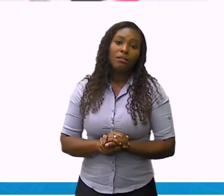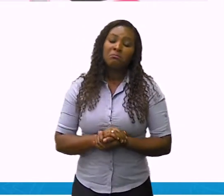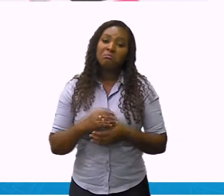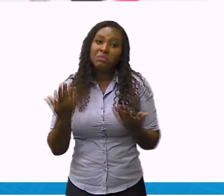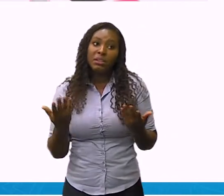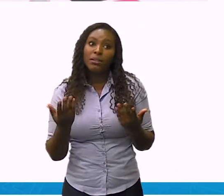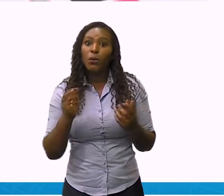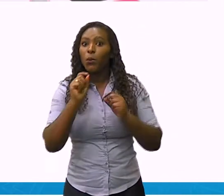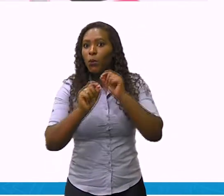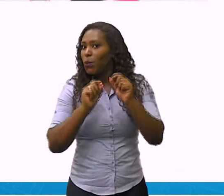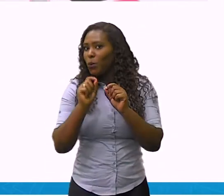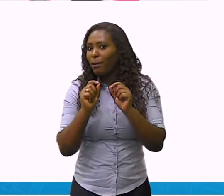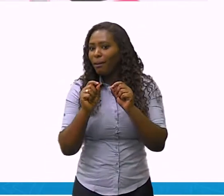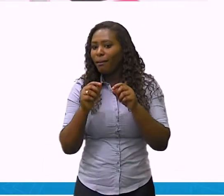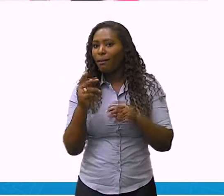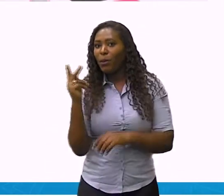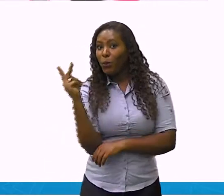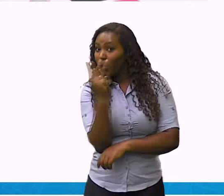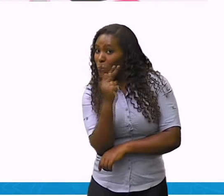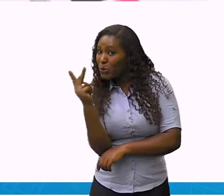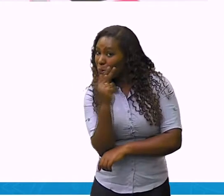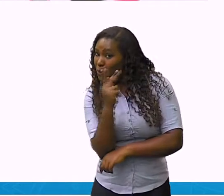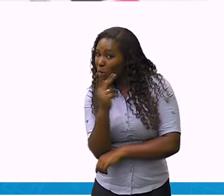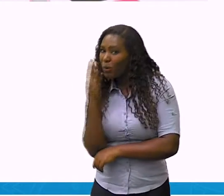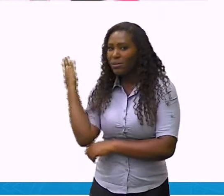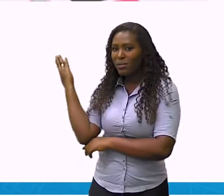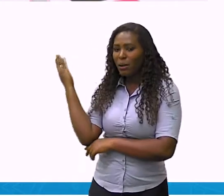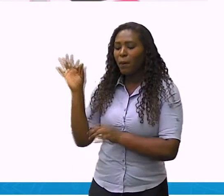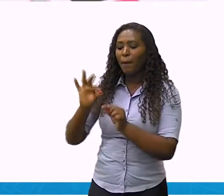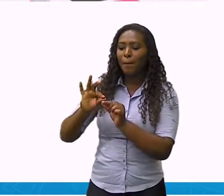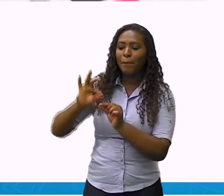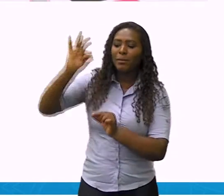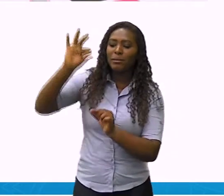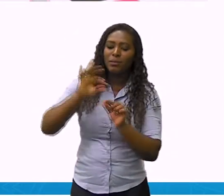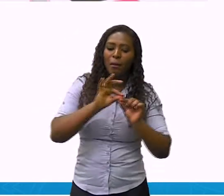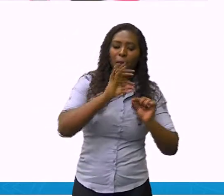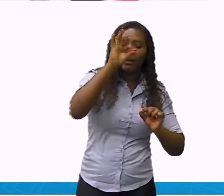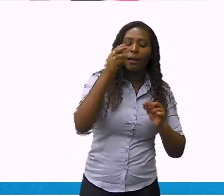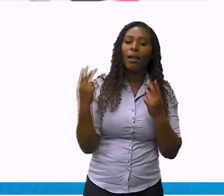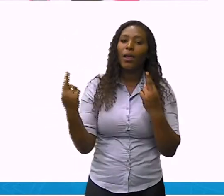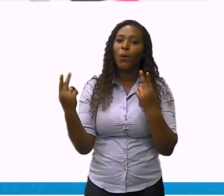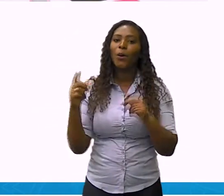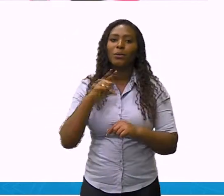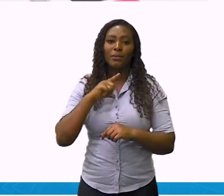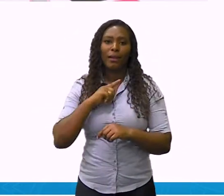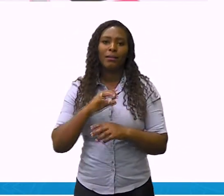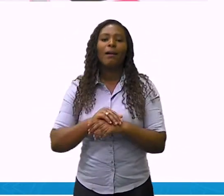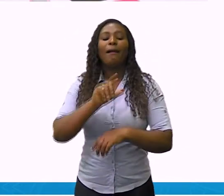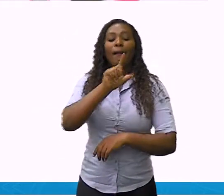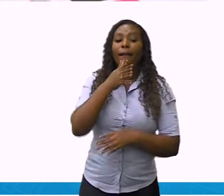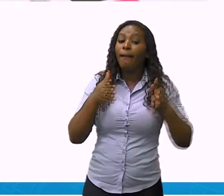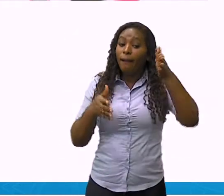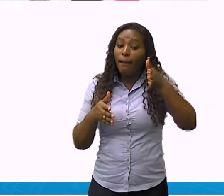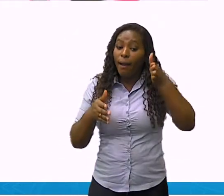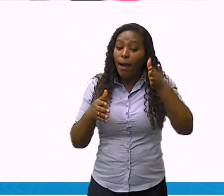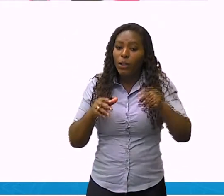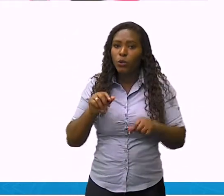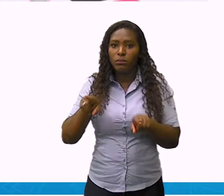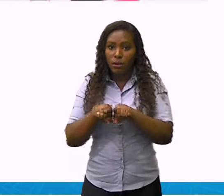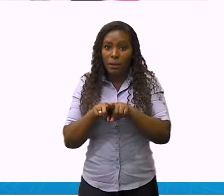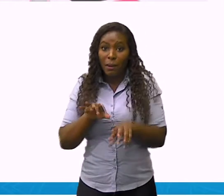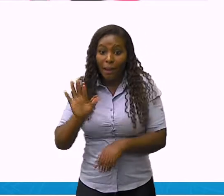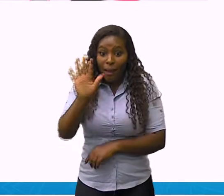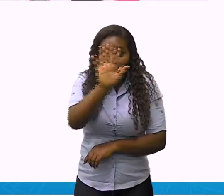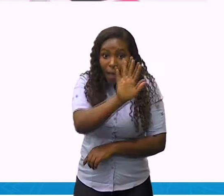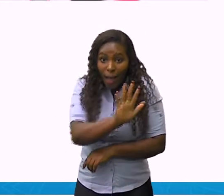falar que estes dois triângulos são congruentes, pelo caso lado, ângulo, lado. Lado